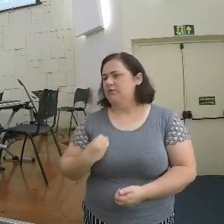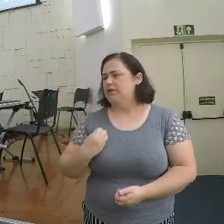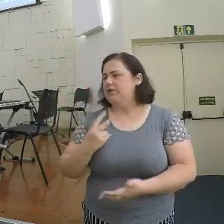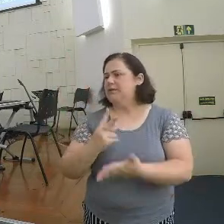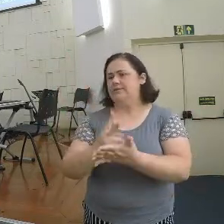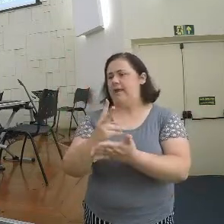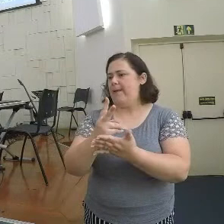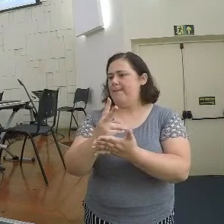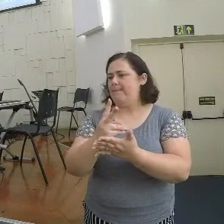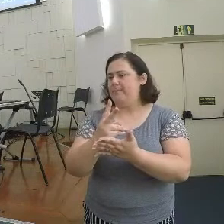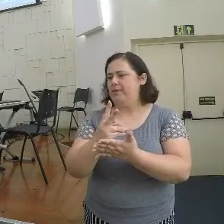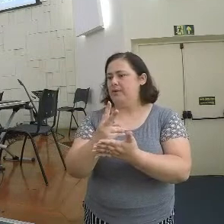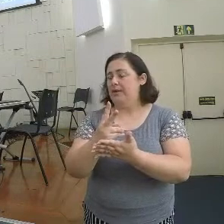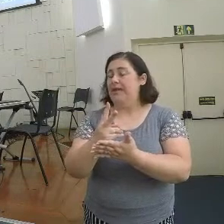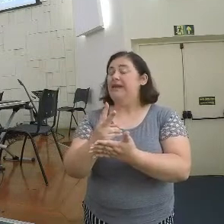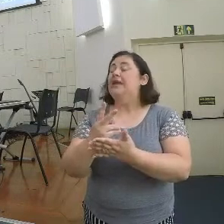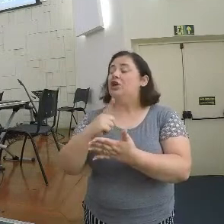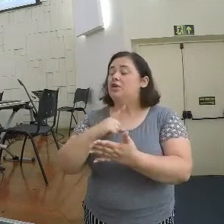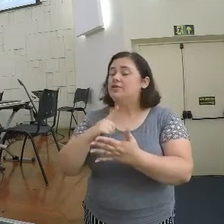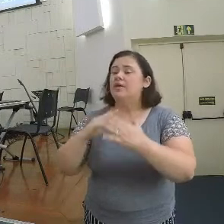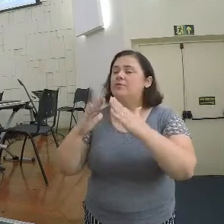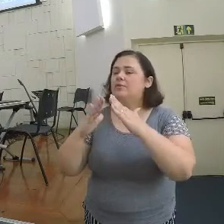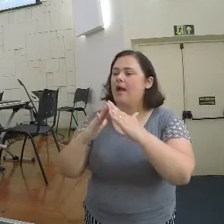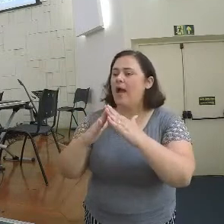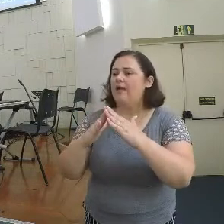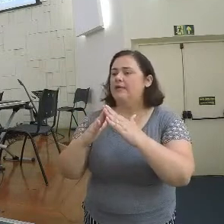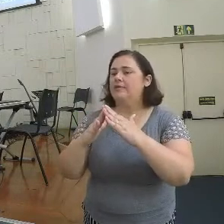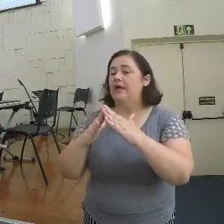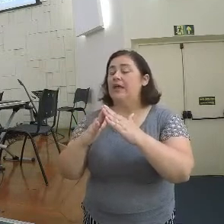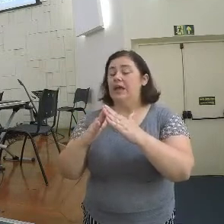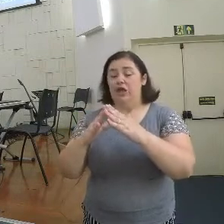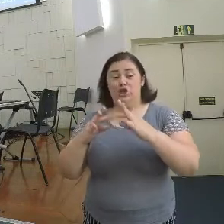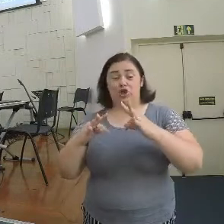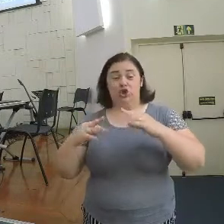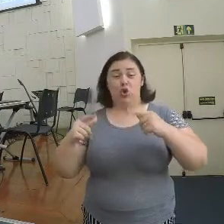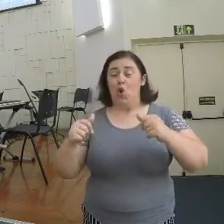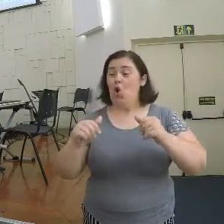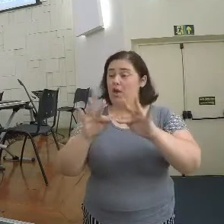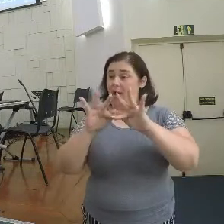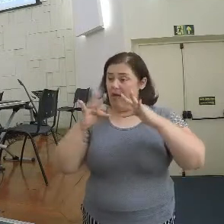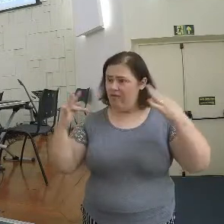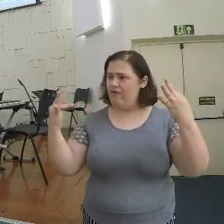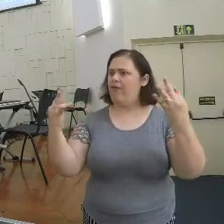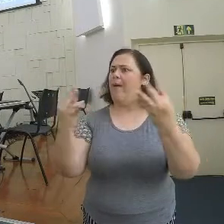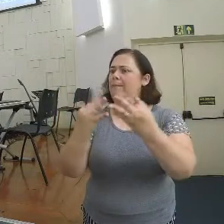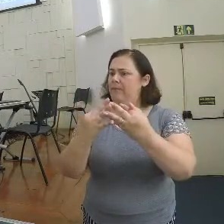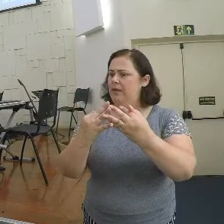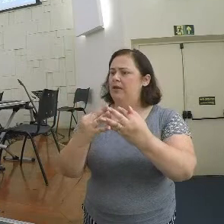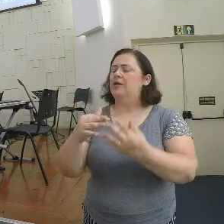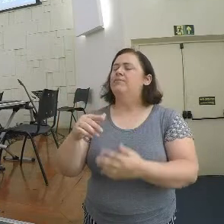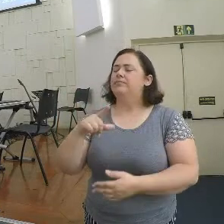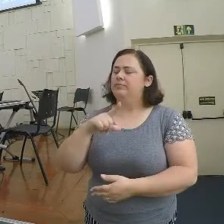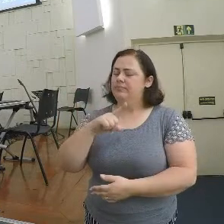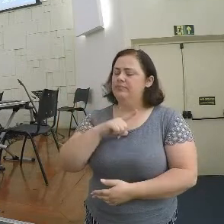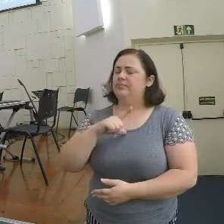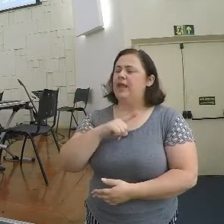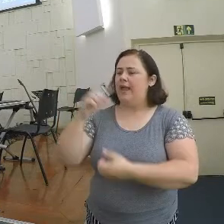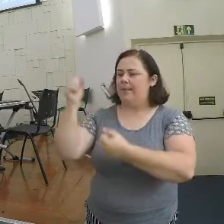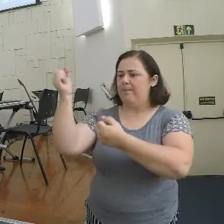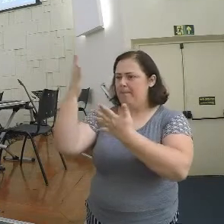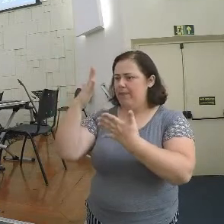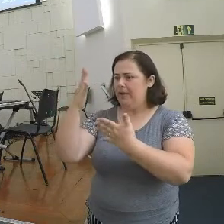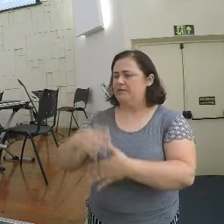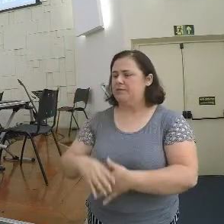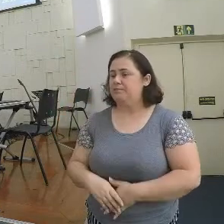tua casa. E quem está à tua volta é abençoado. Palavras recorrentes do pastor Petrônio. Quando